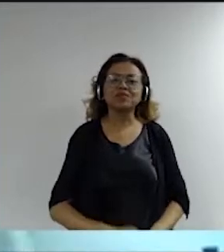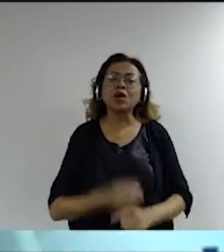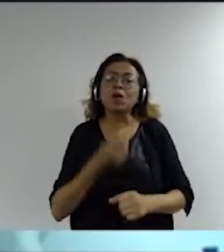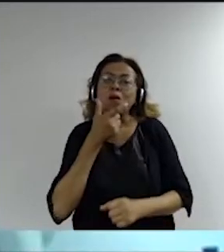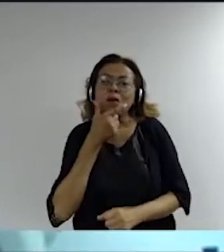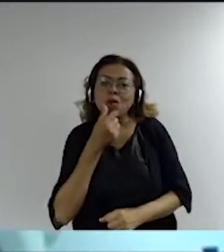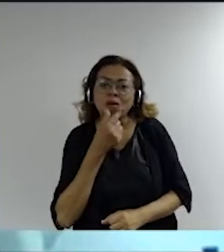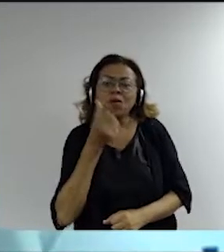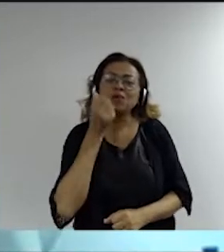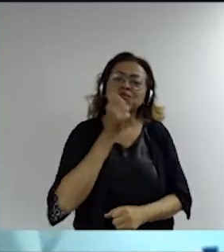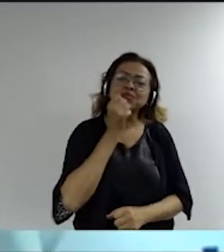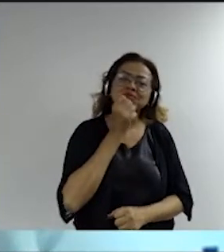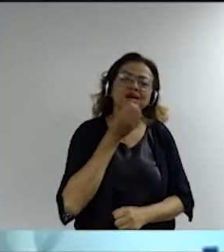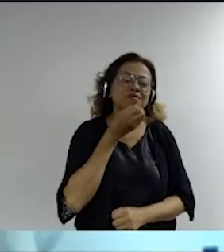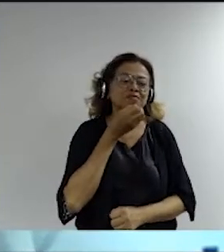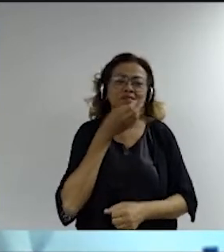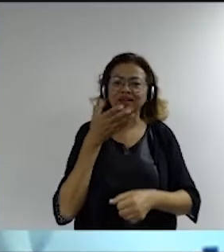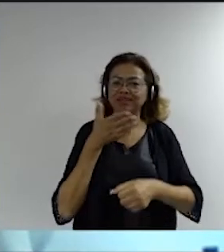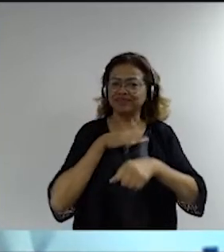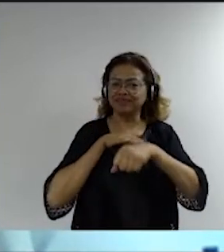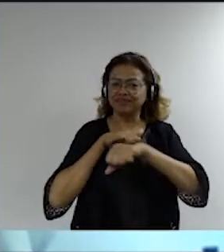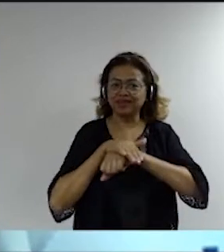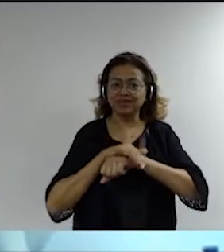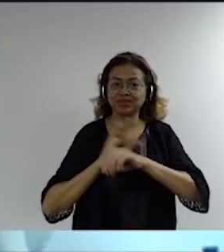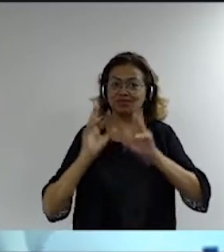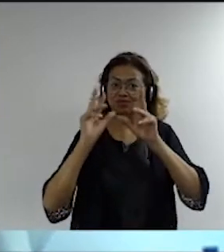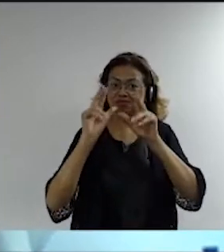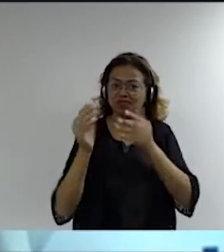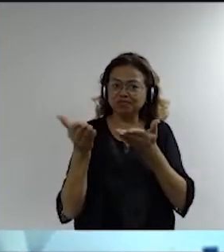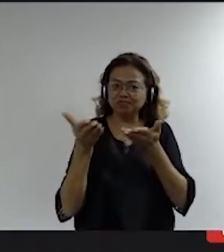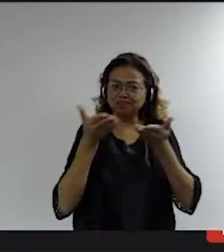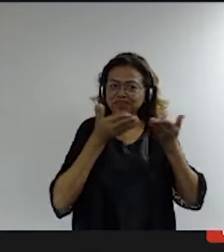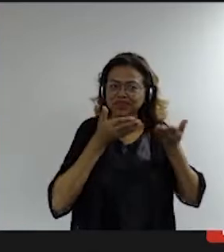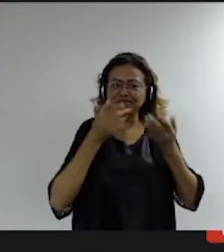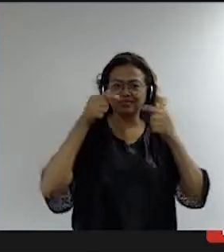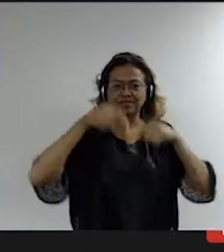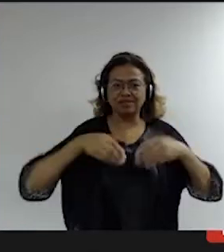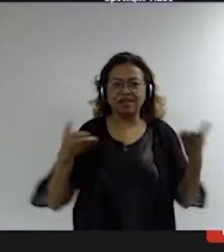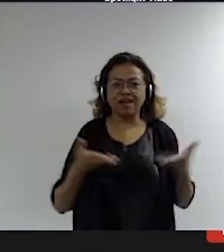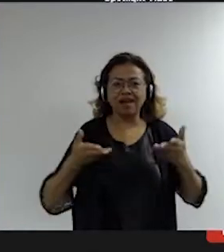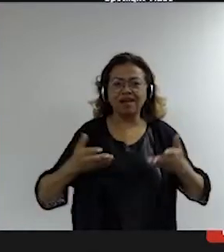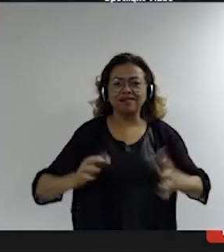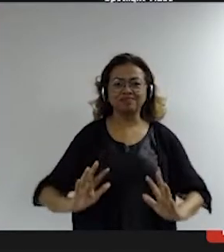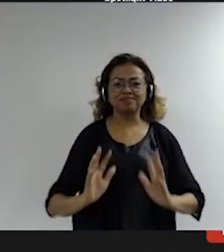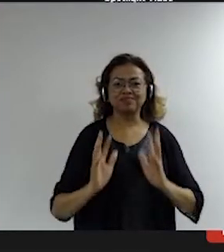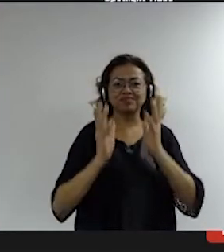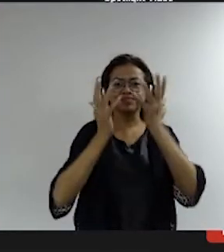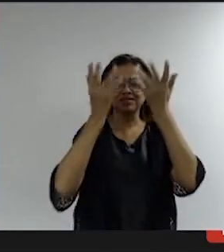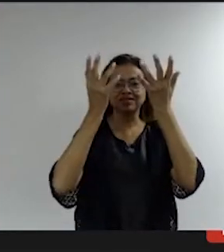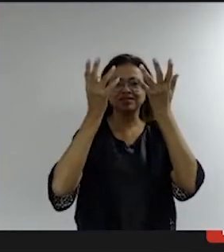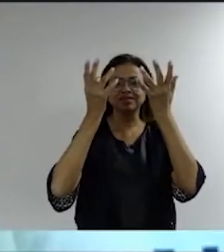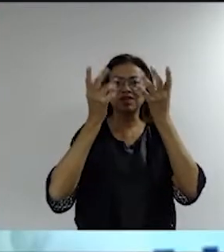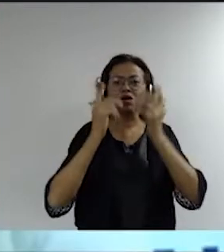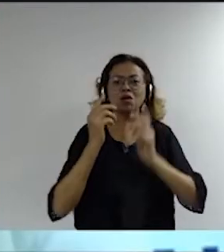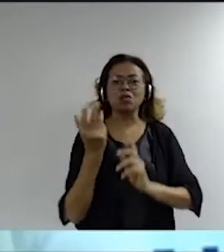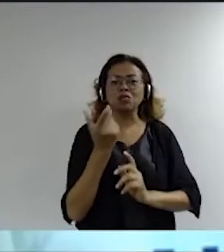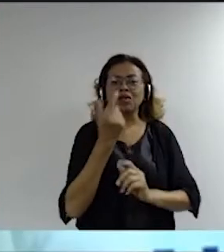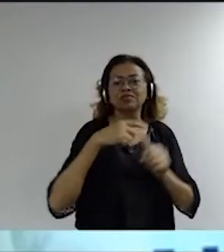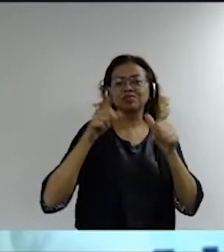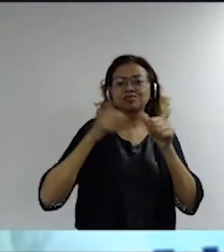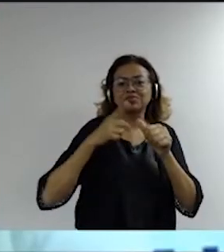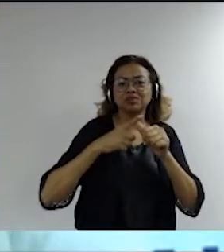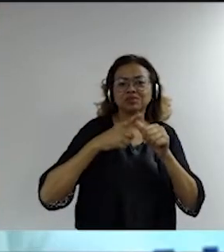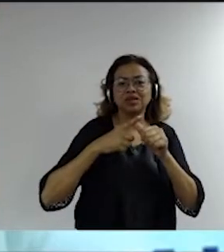Senhoras e senhores, boa noite. Sejam todos muito bem-vindos à sessão solene de encerramento do